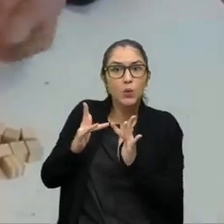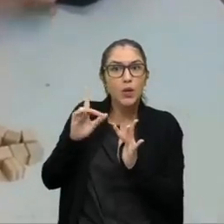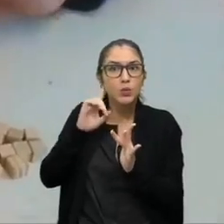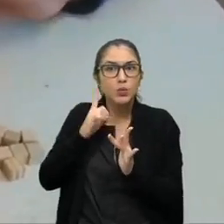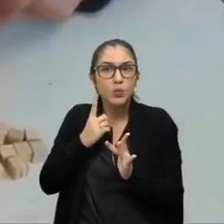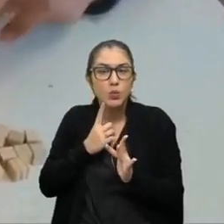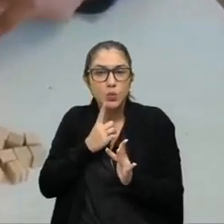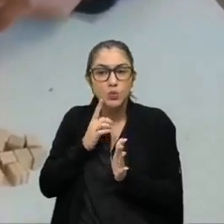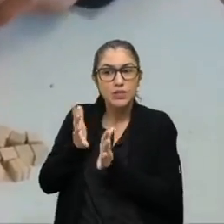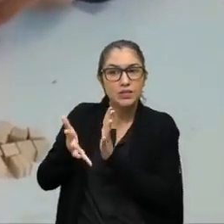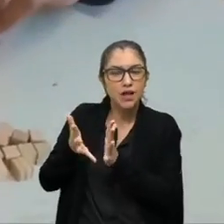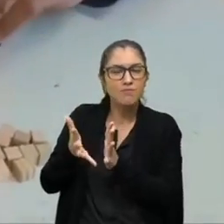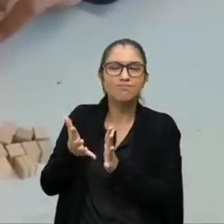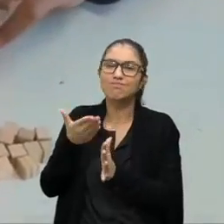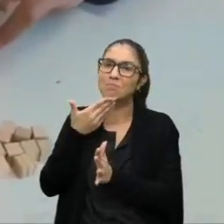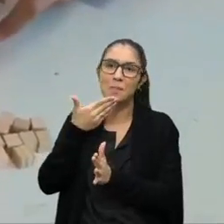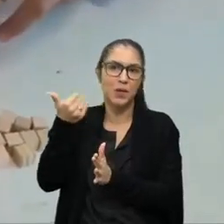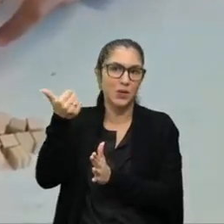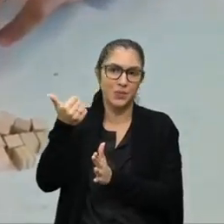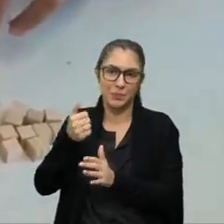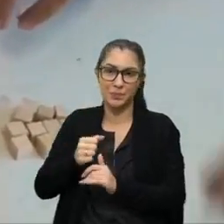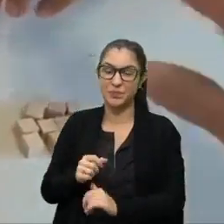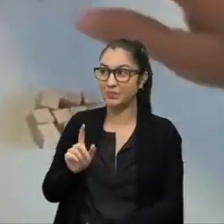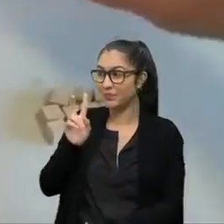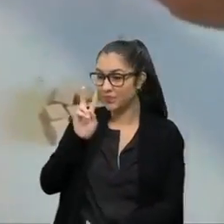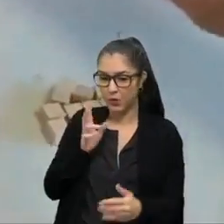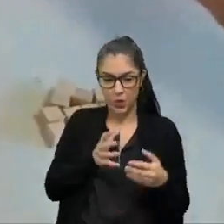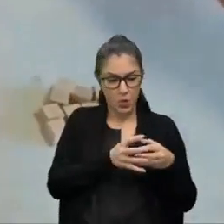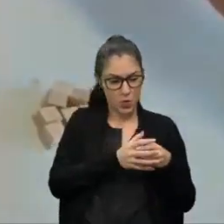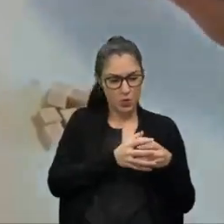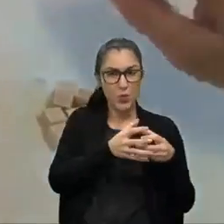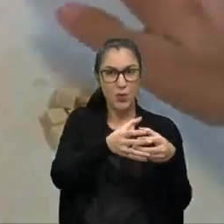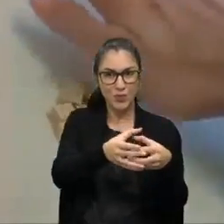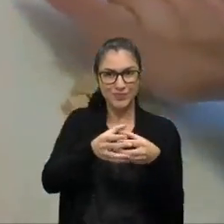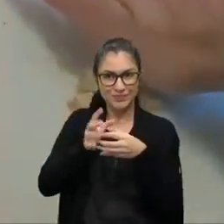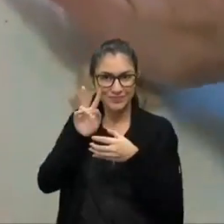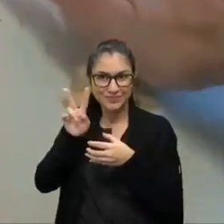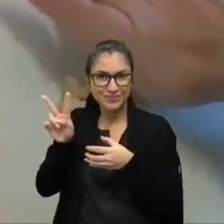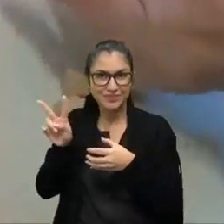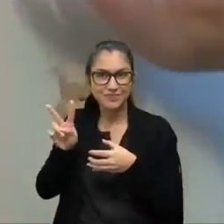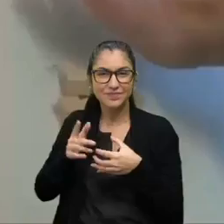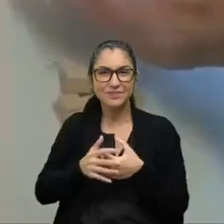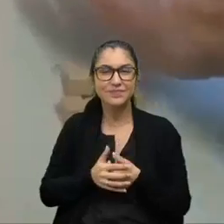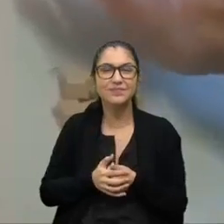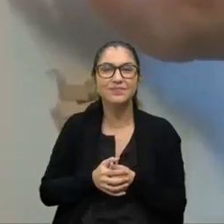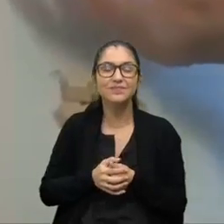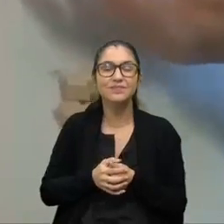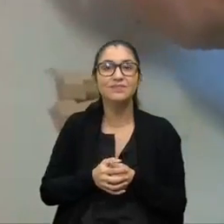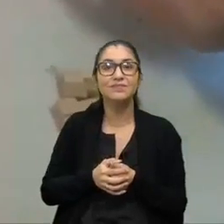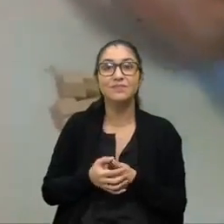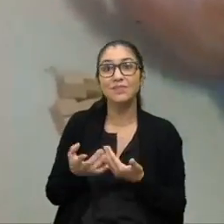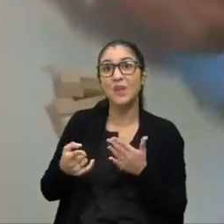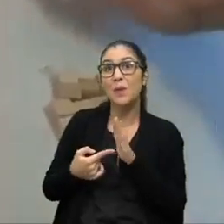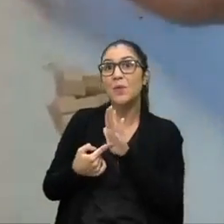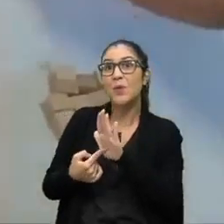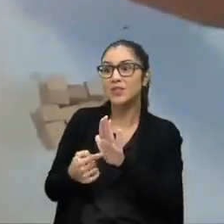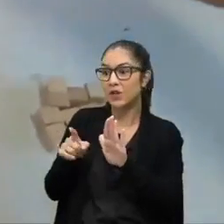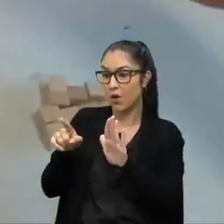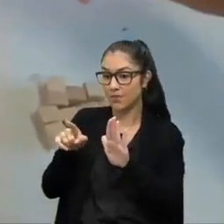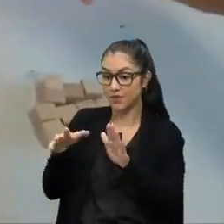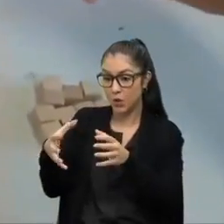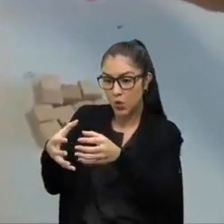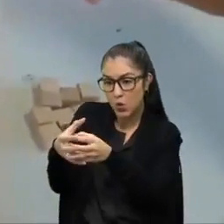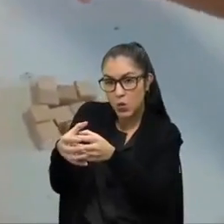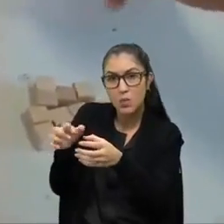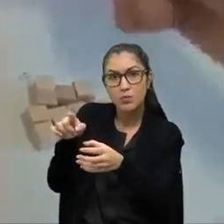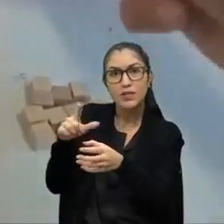surdos, com a língua de sinais, melhor para ele. Olha, ele fez grupinhos, certo? Aí eu mostrei para ele que naquele